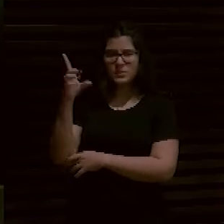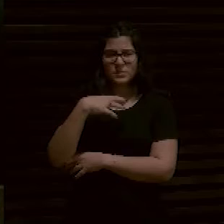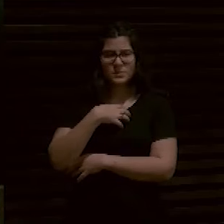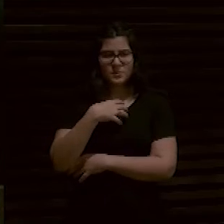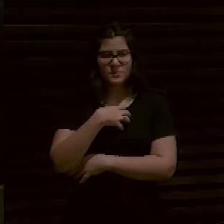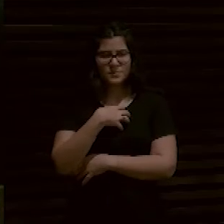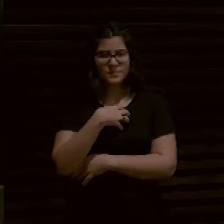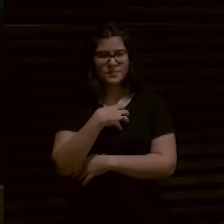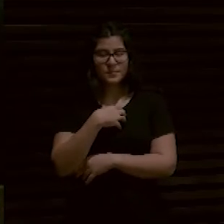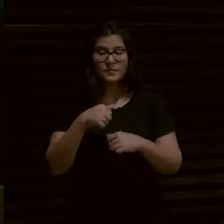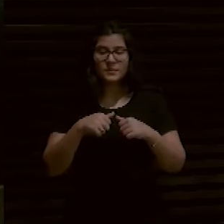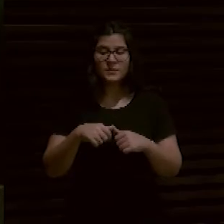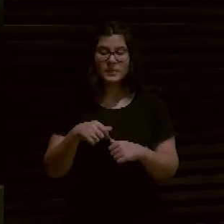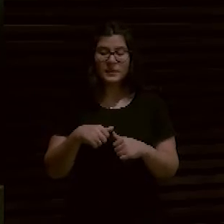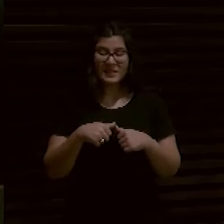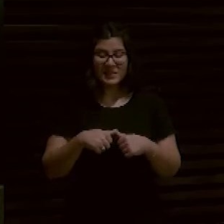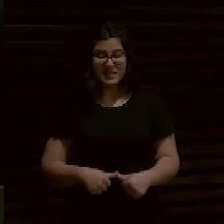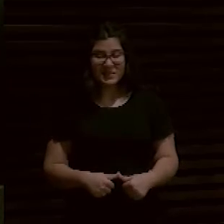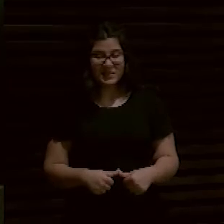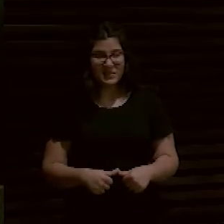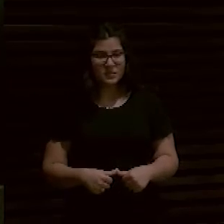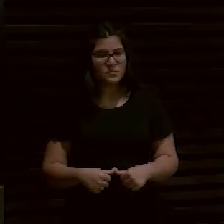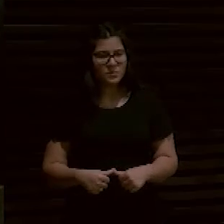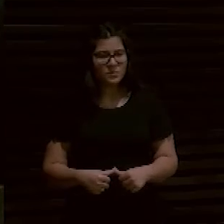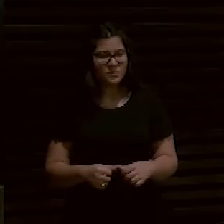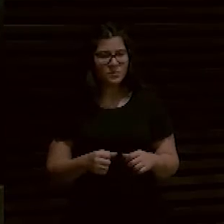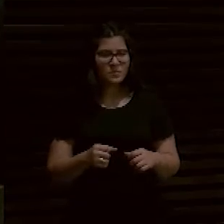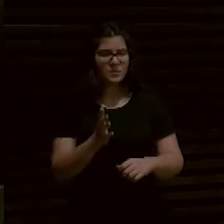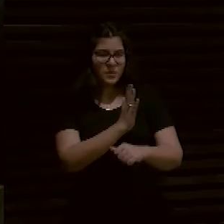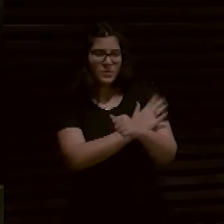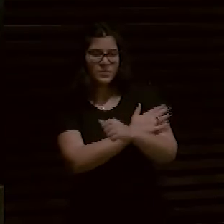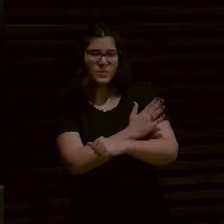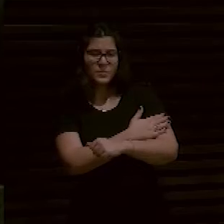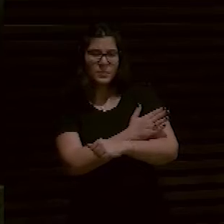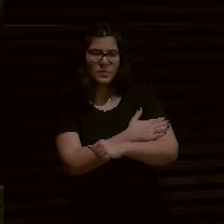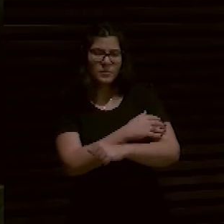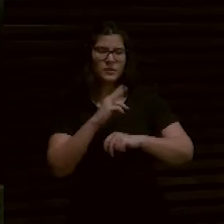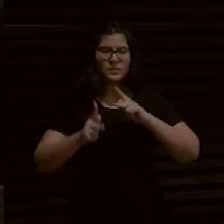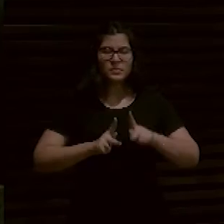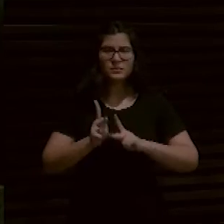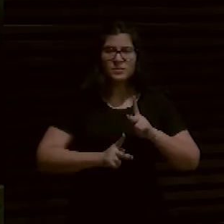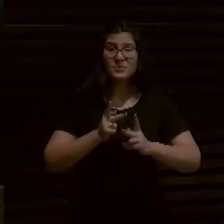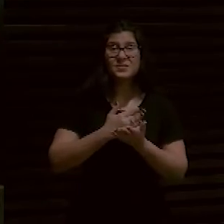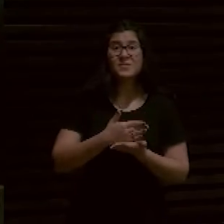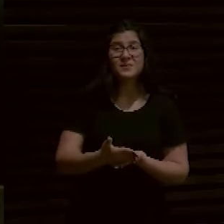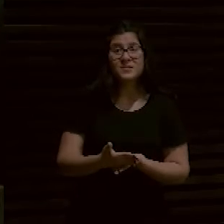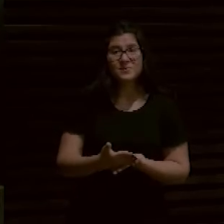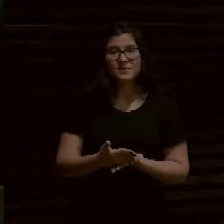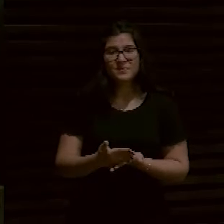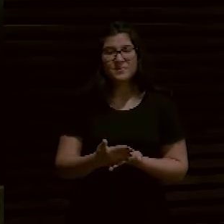aqui está o empoderamento humano, o início dele. E qual é o resultado disso? Como na